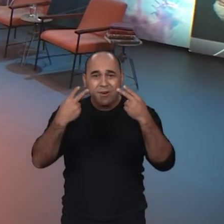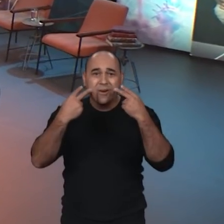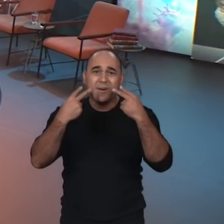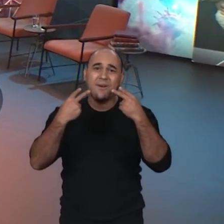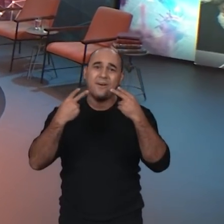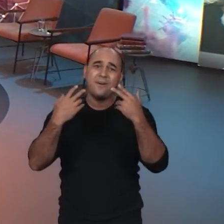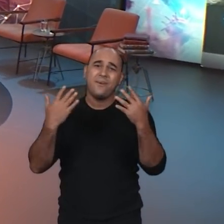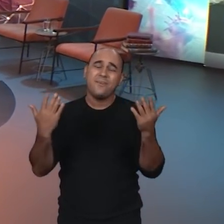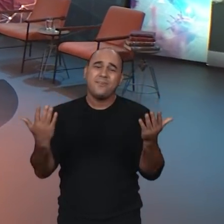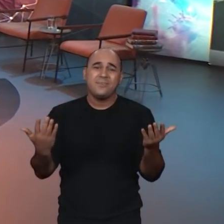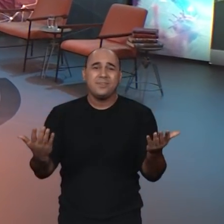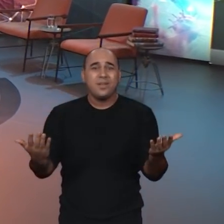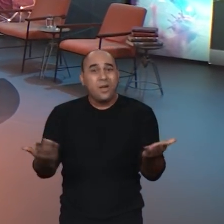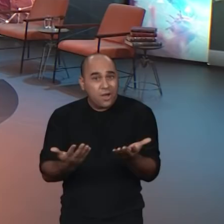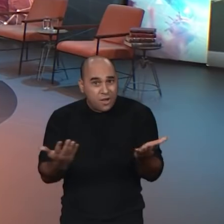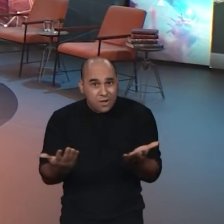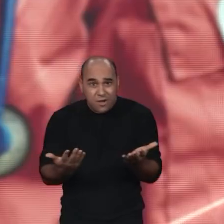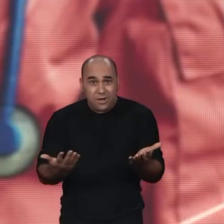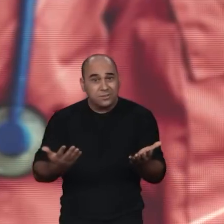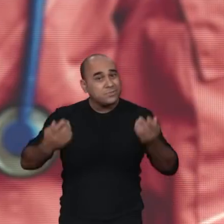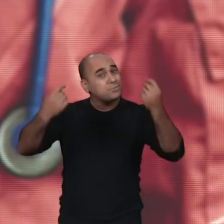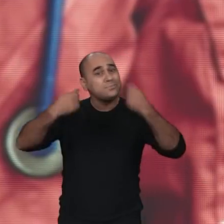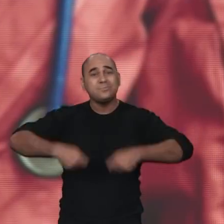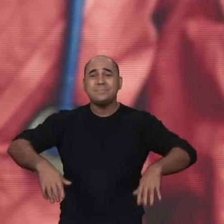Hoje não